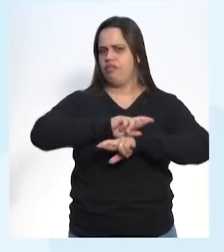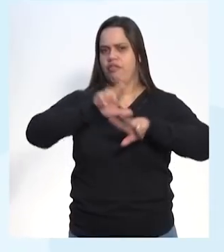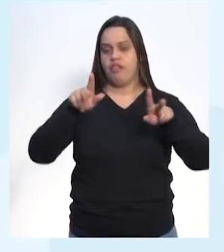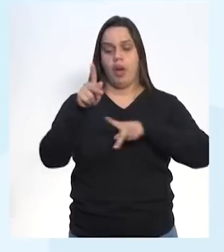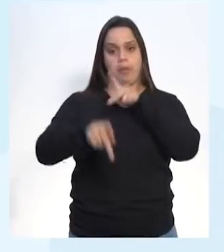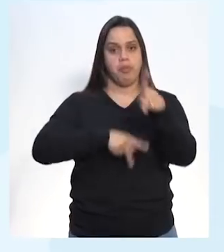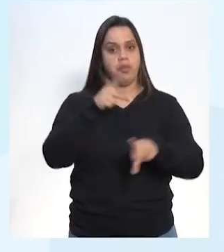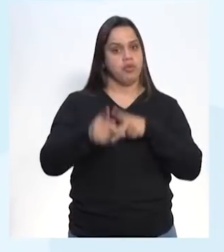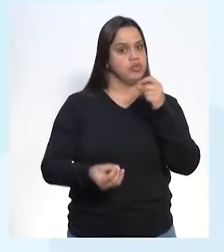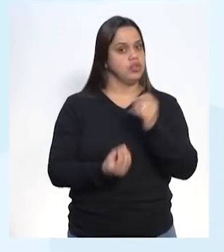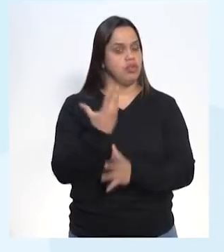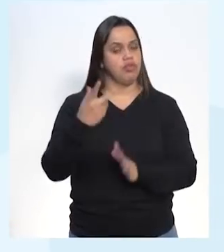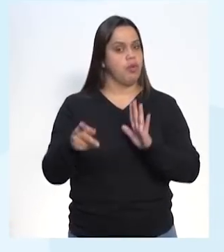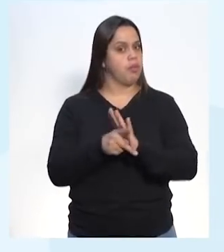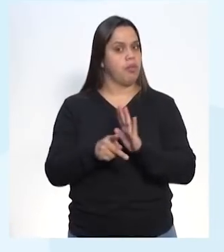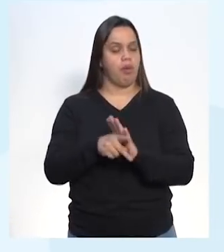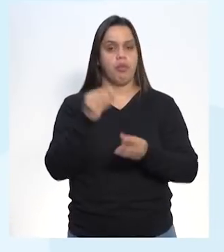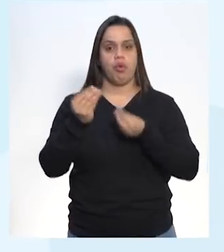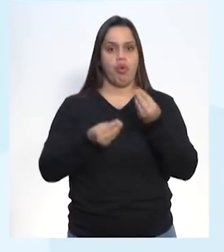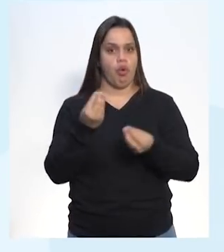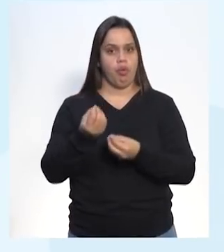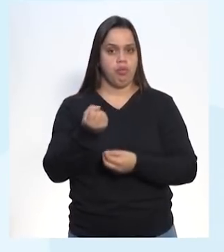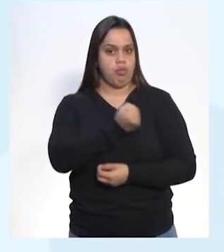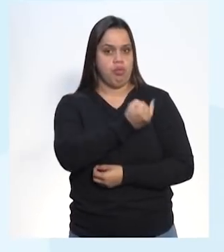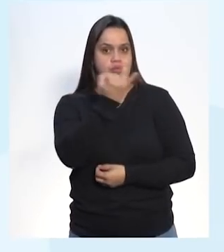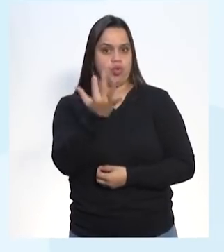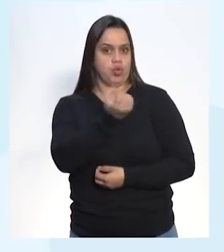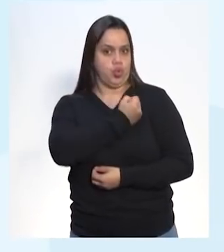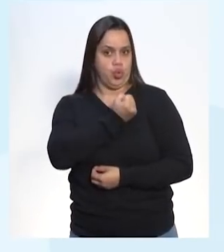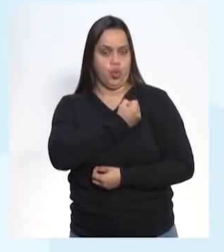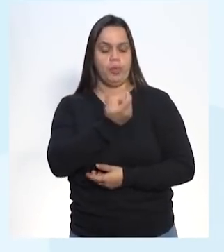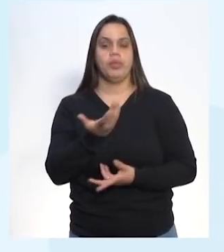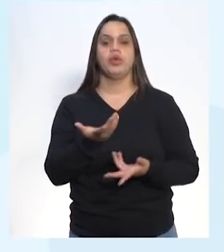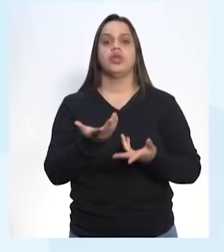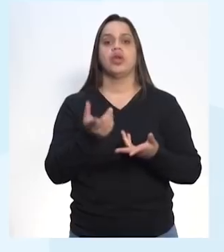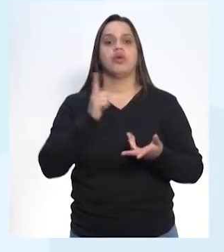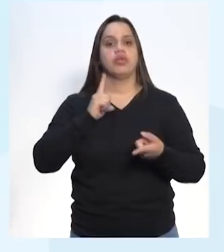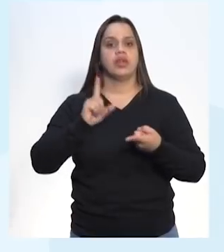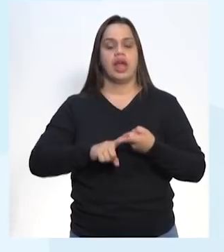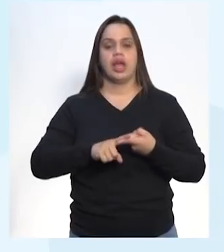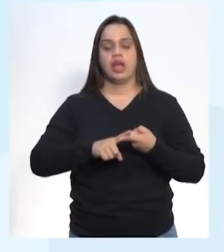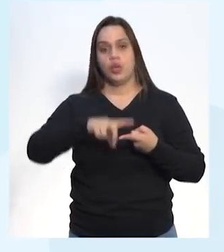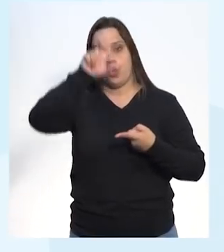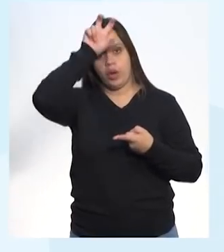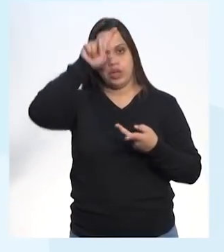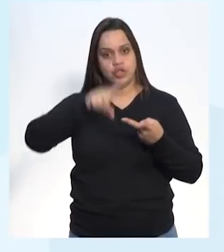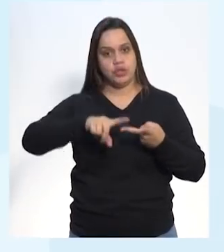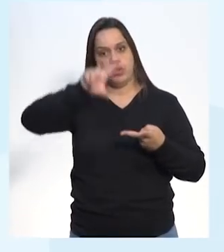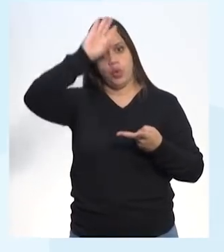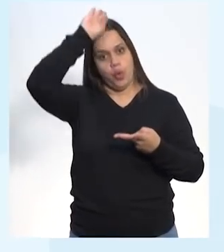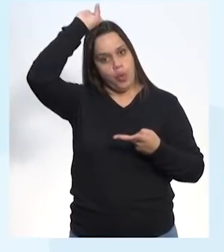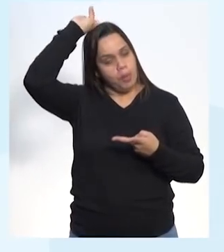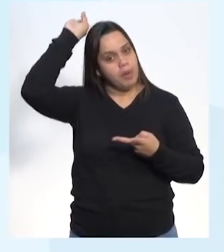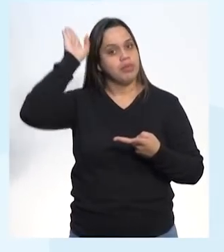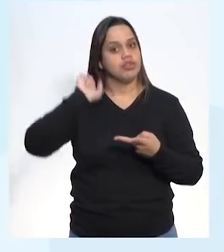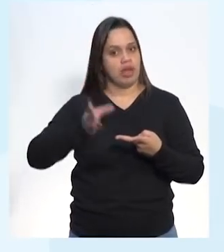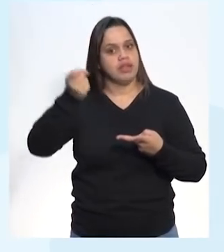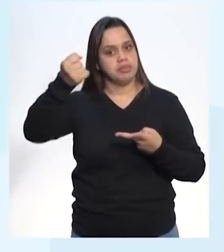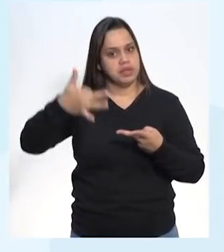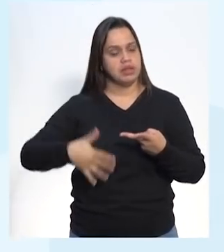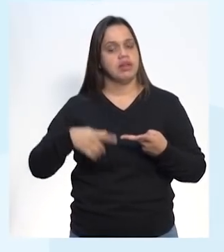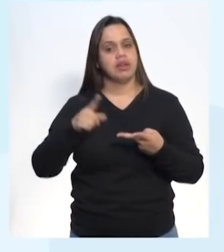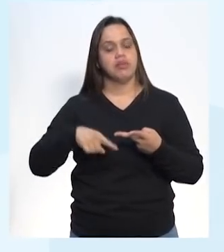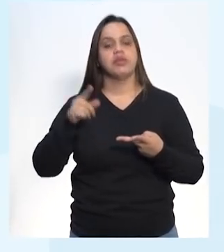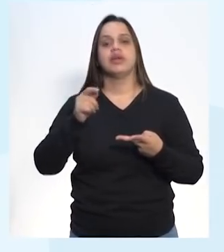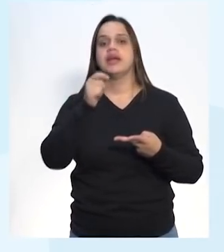seu próprio sistema de numeração. Dentre eles, nós temos os egípcios, os romanos, que nós citamos, né, Ale? Sim. Que